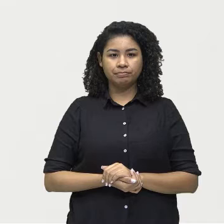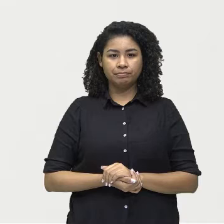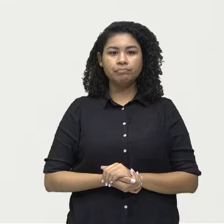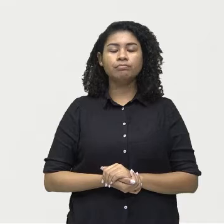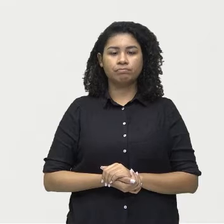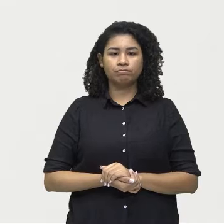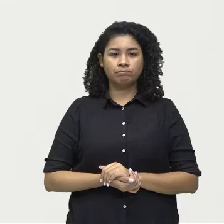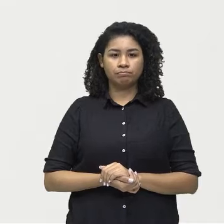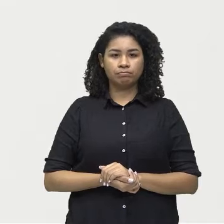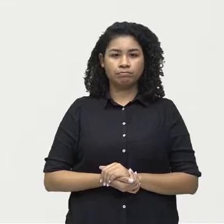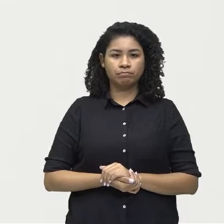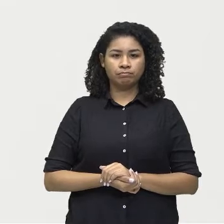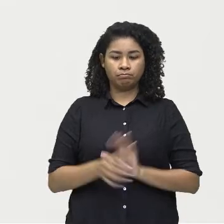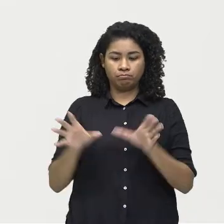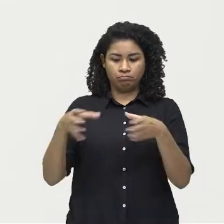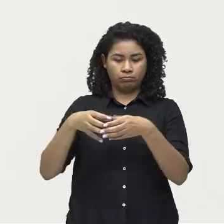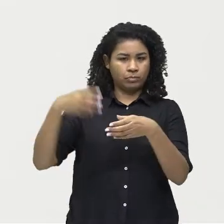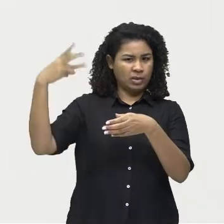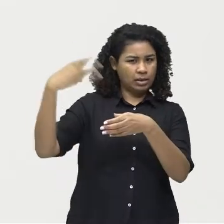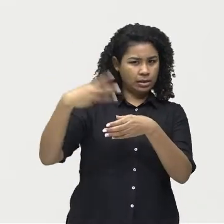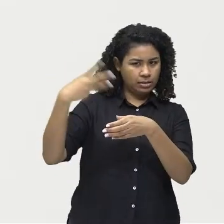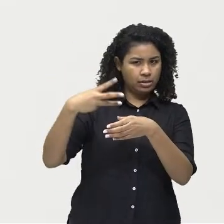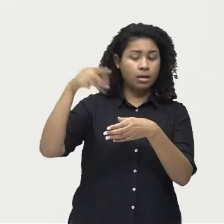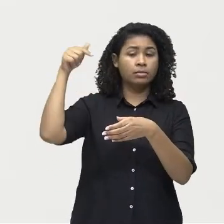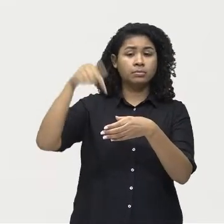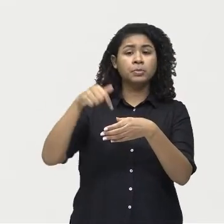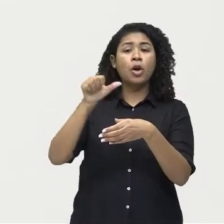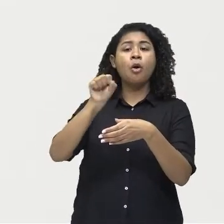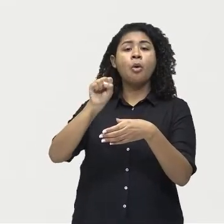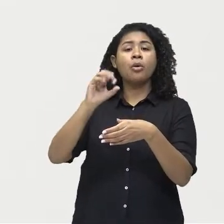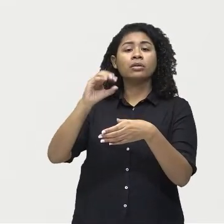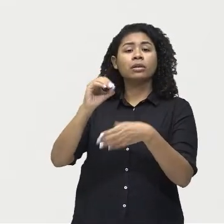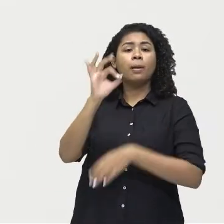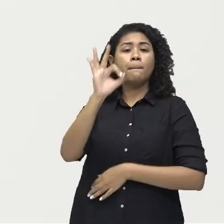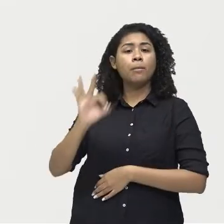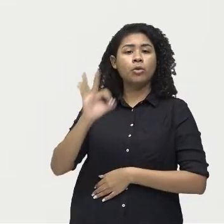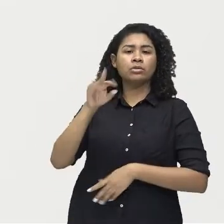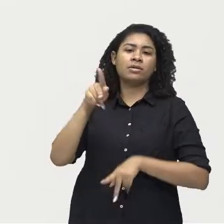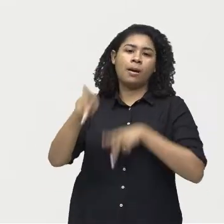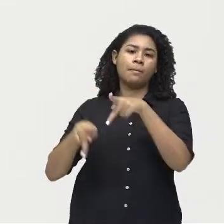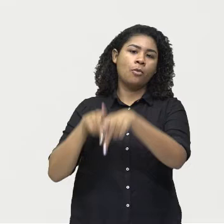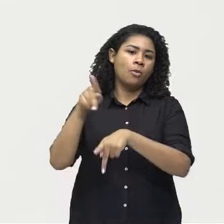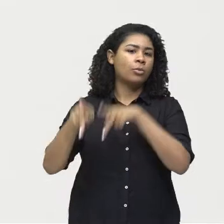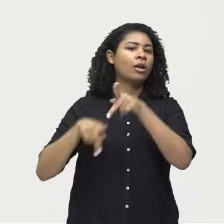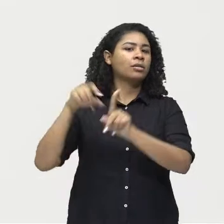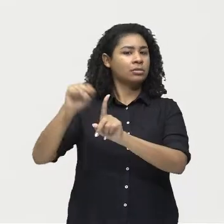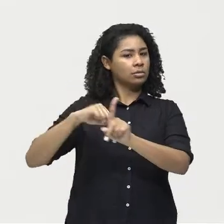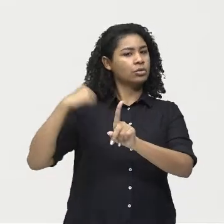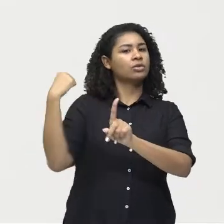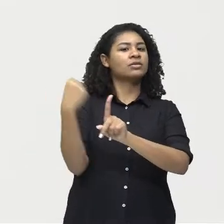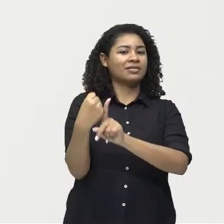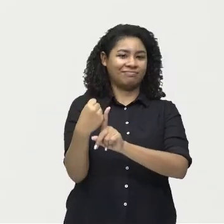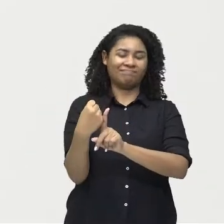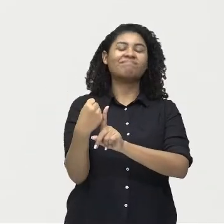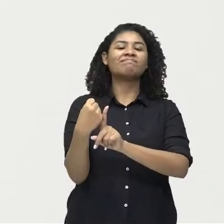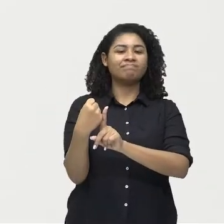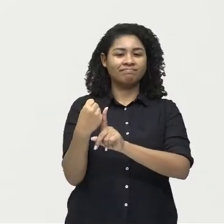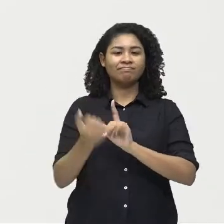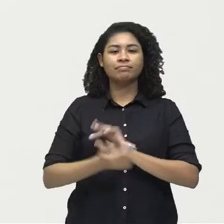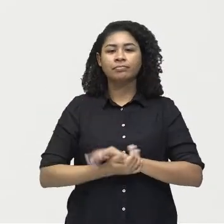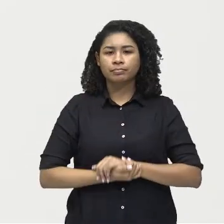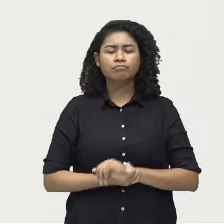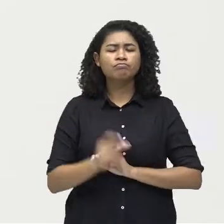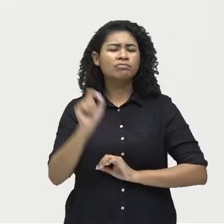O terceiro estado correspondia a mais de 80% da população nesta sociedade estamental,